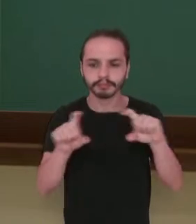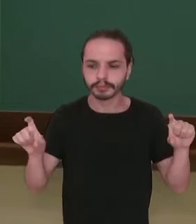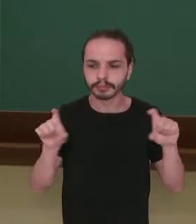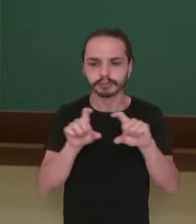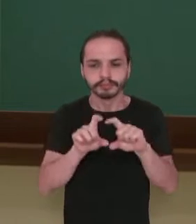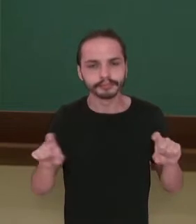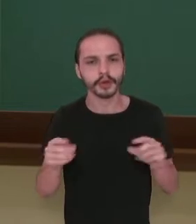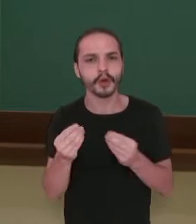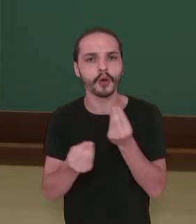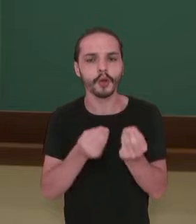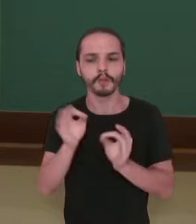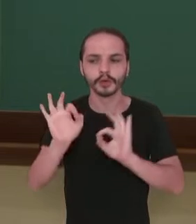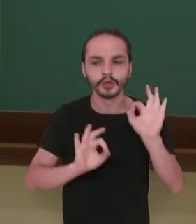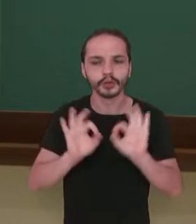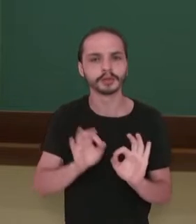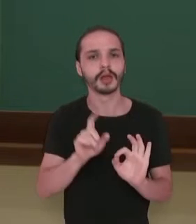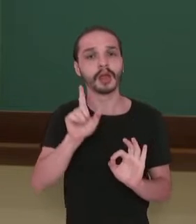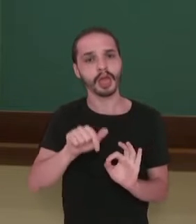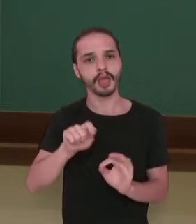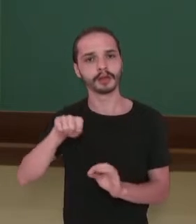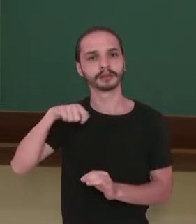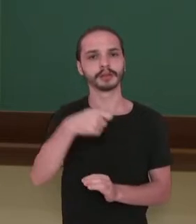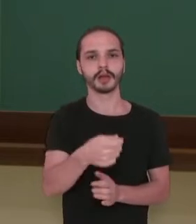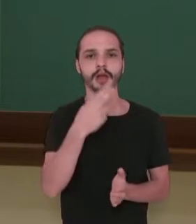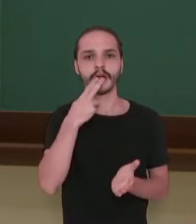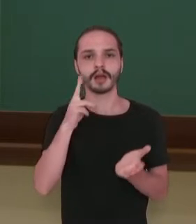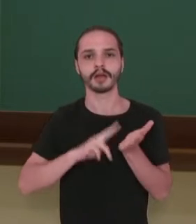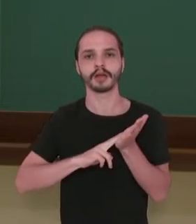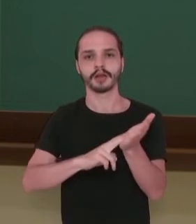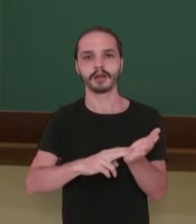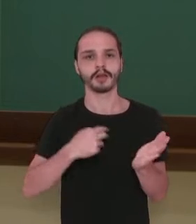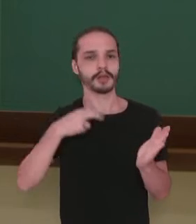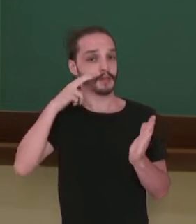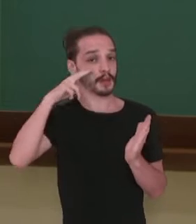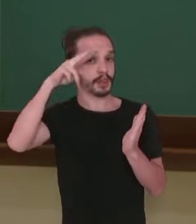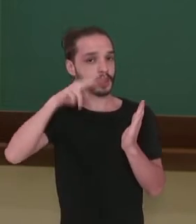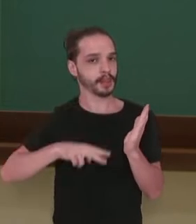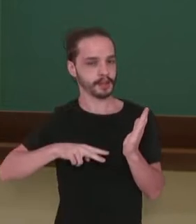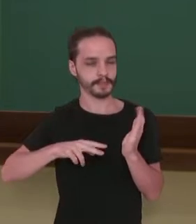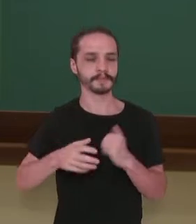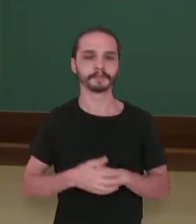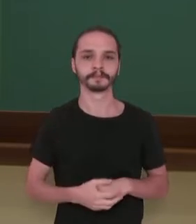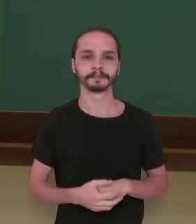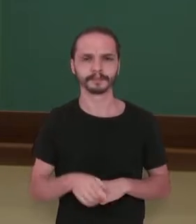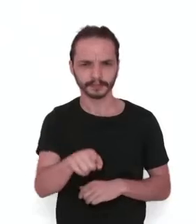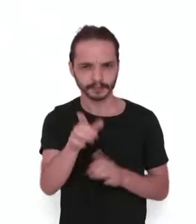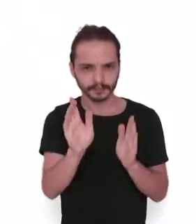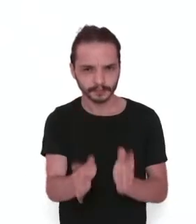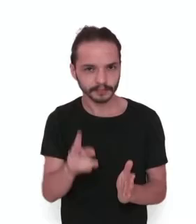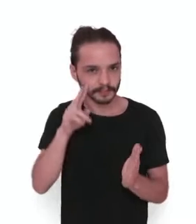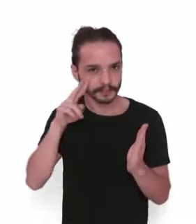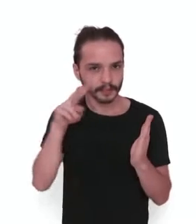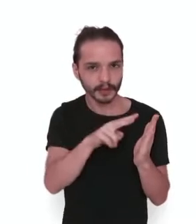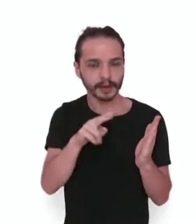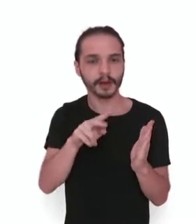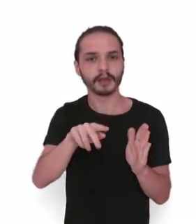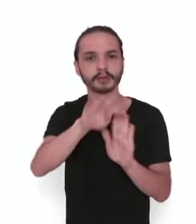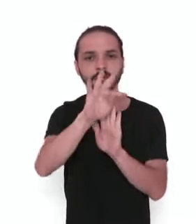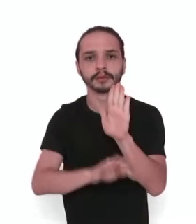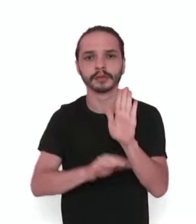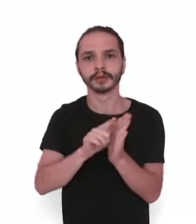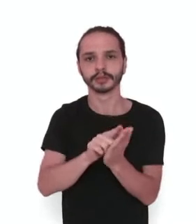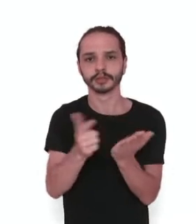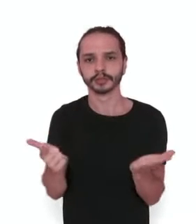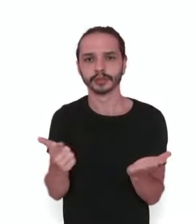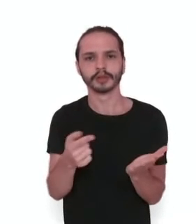constituir isso que nós vamos chamar de carta do leitor. Certo? Então vejam, você já leu algum texto jornalístico e